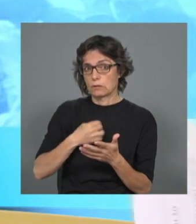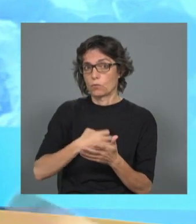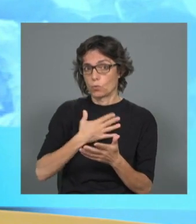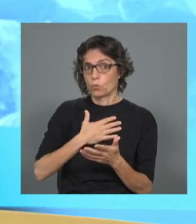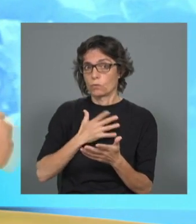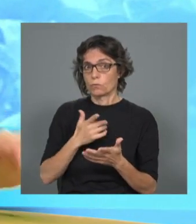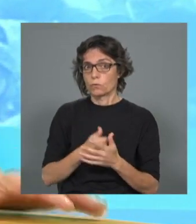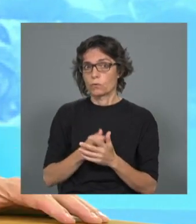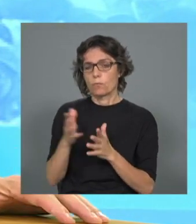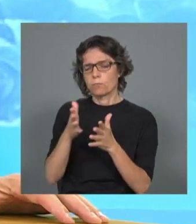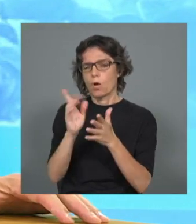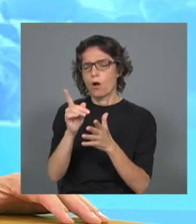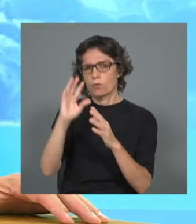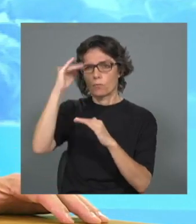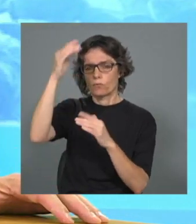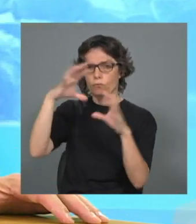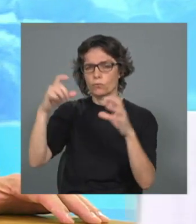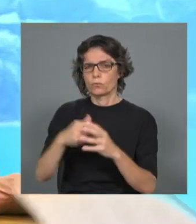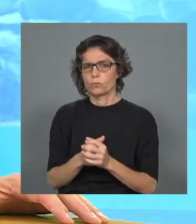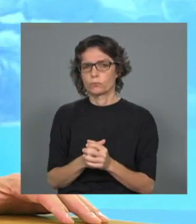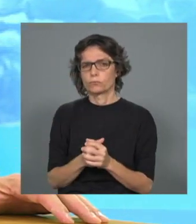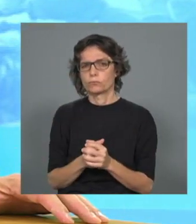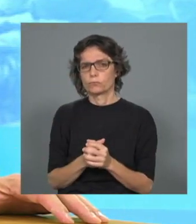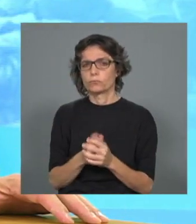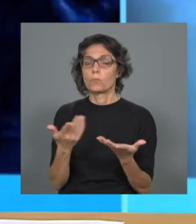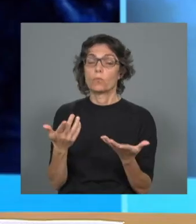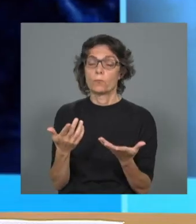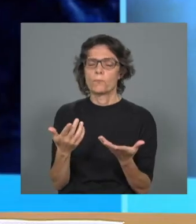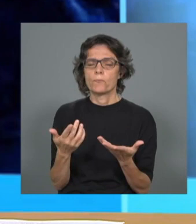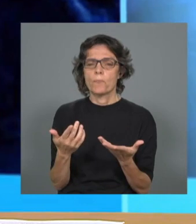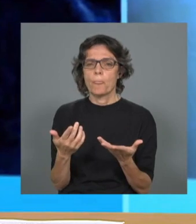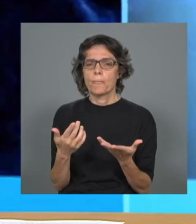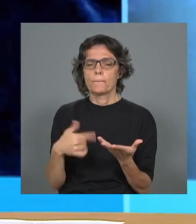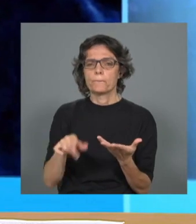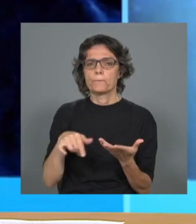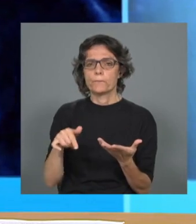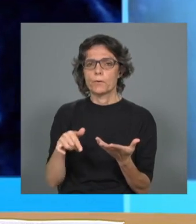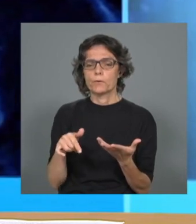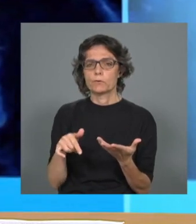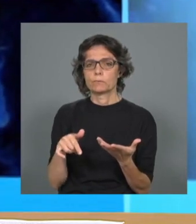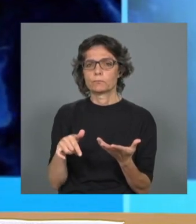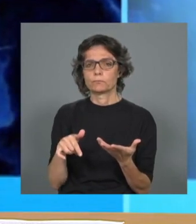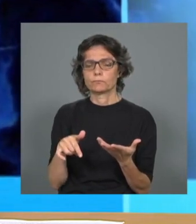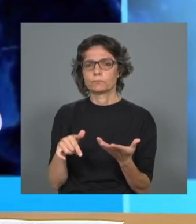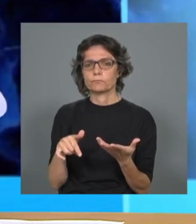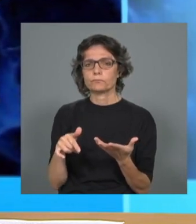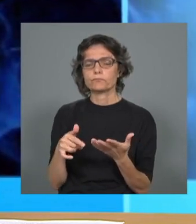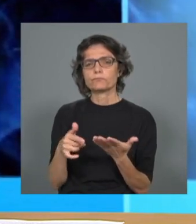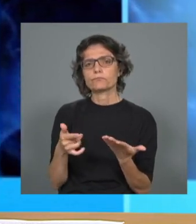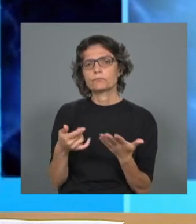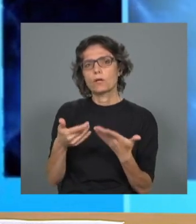Mas sim, que linhas de força vão marcar os próximos tempos? Temos vários... Nós, digamos, não